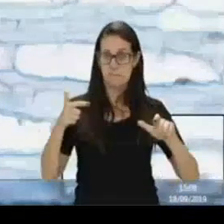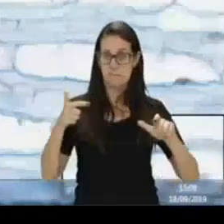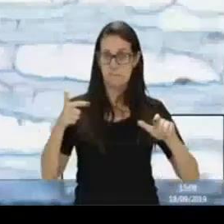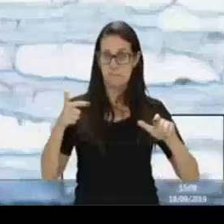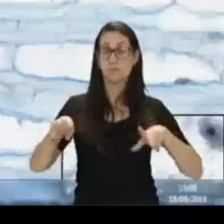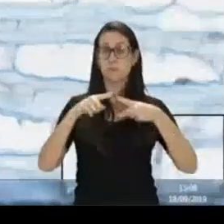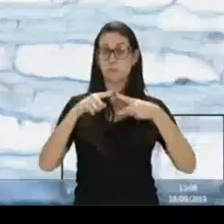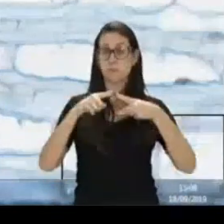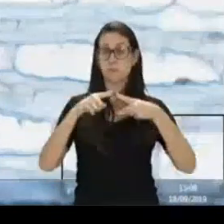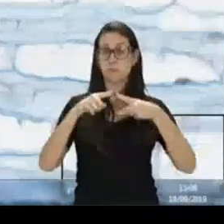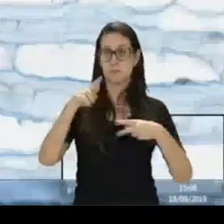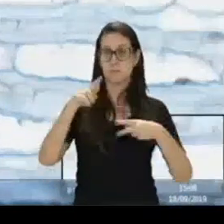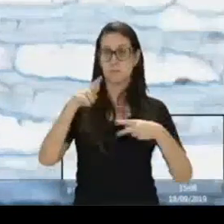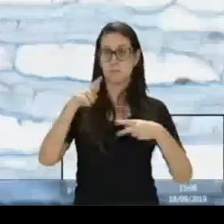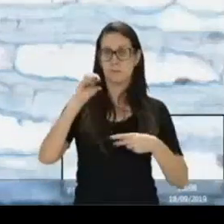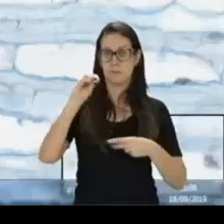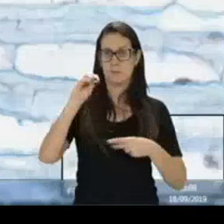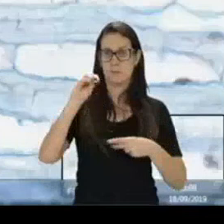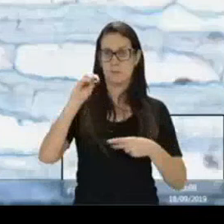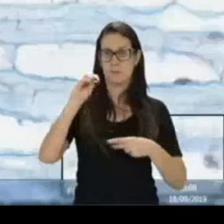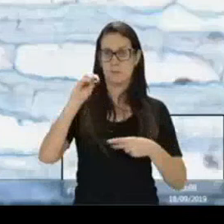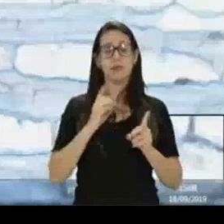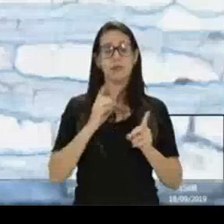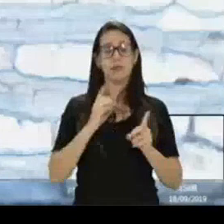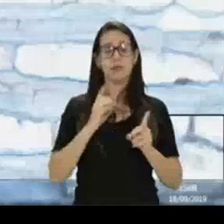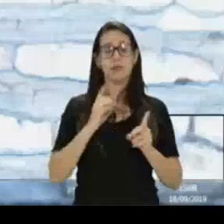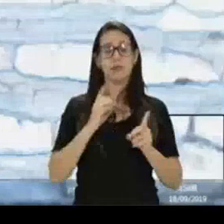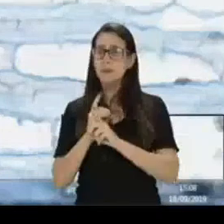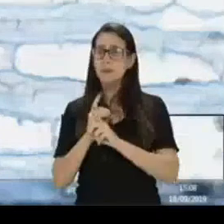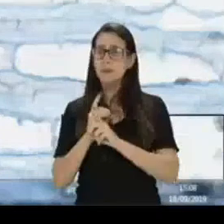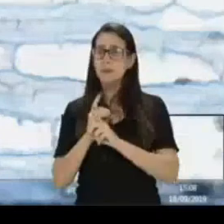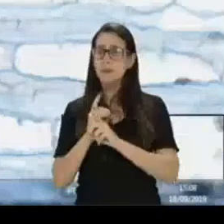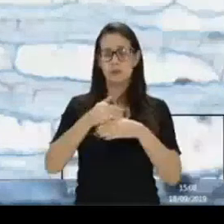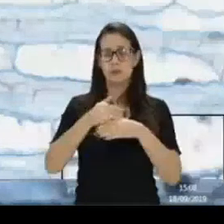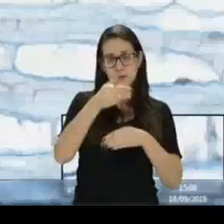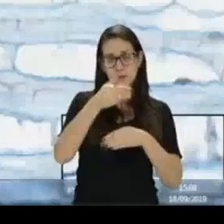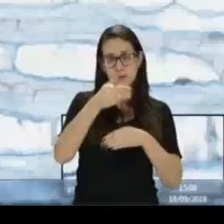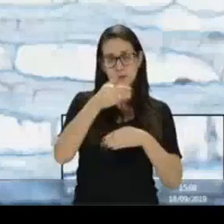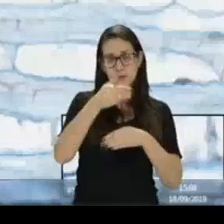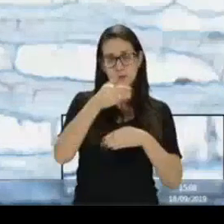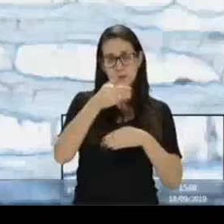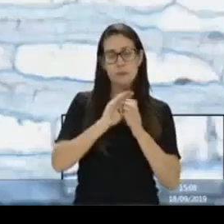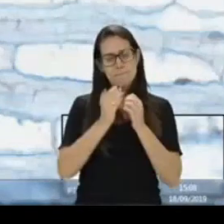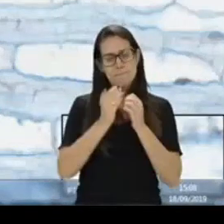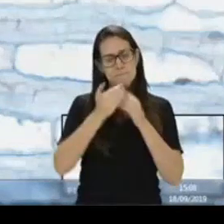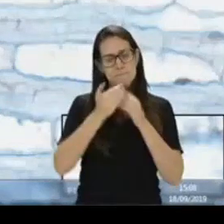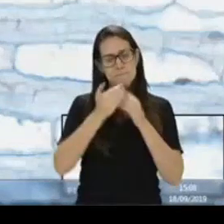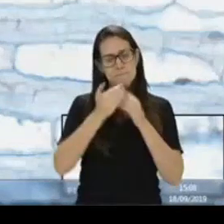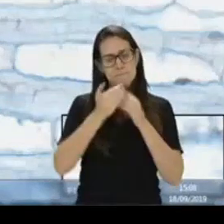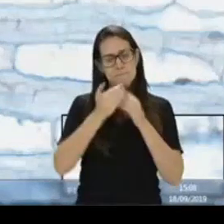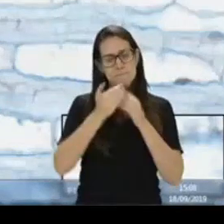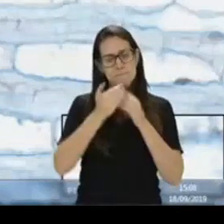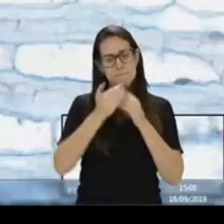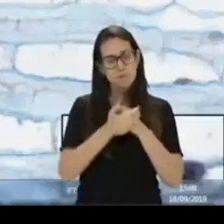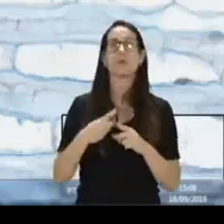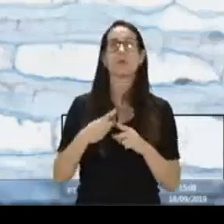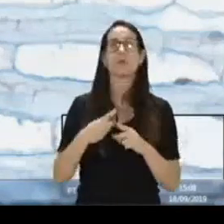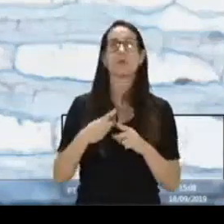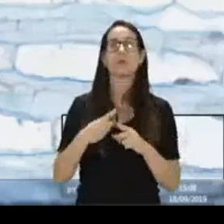células procariontes, e eu consigo definir, então, a presença da parede e a presença de membrana por conta